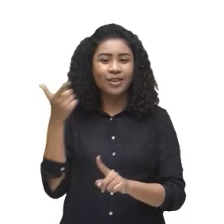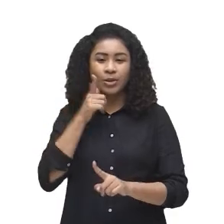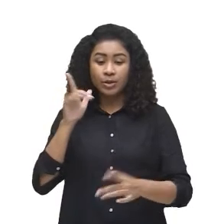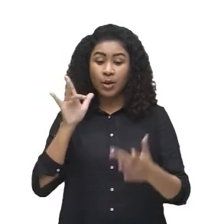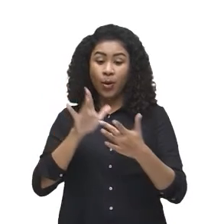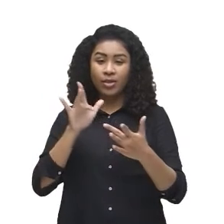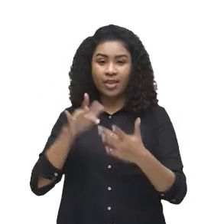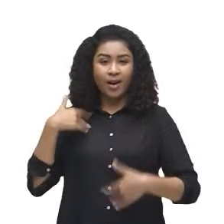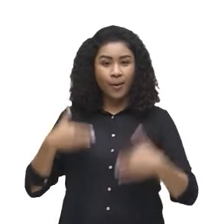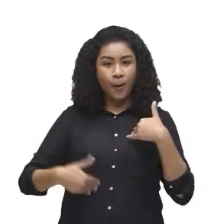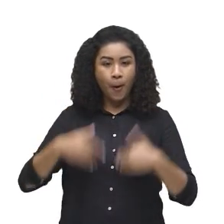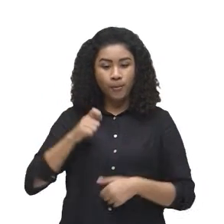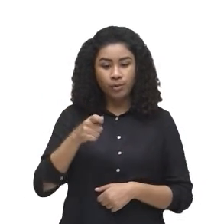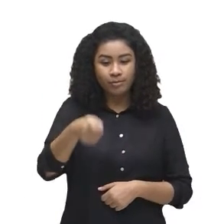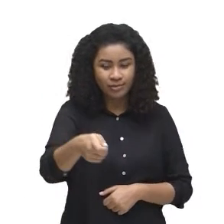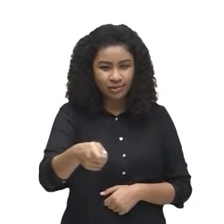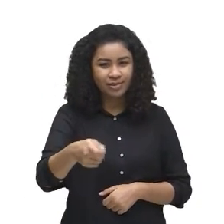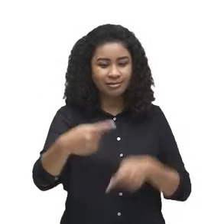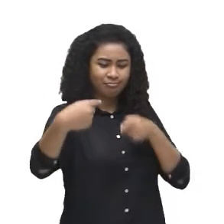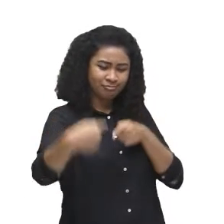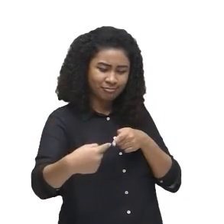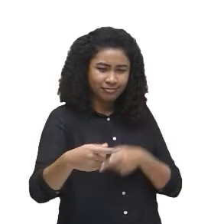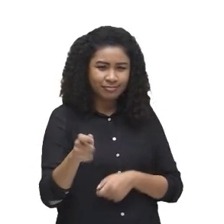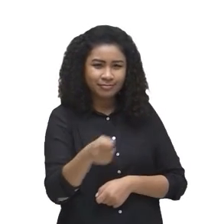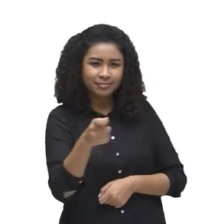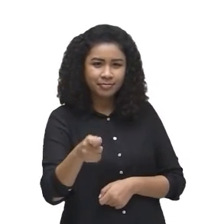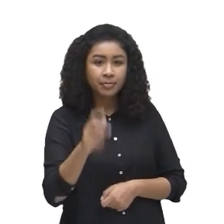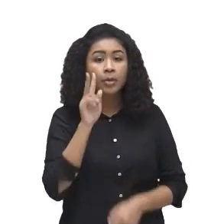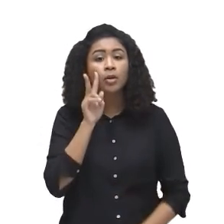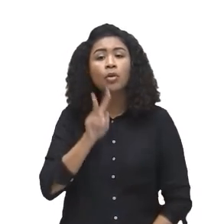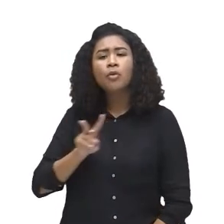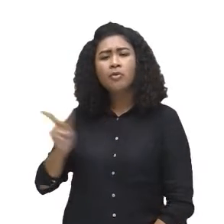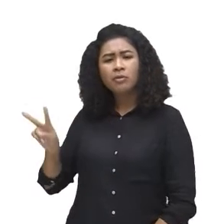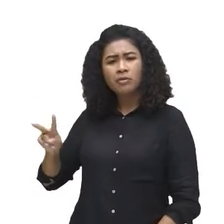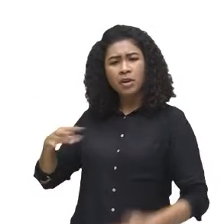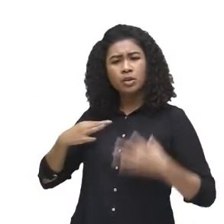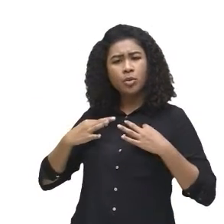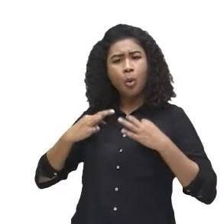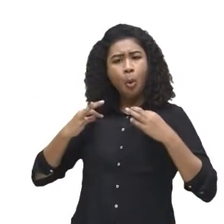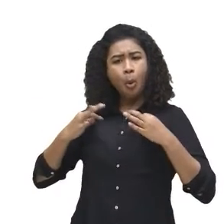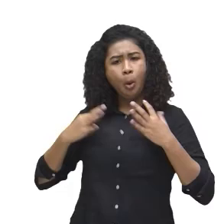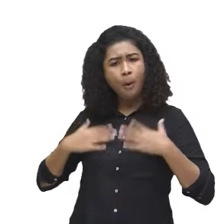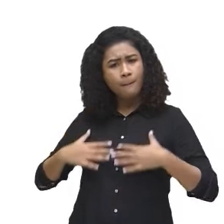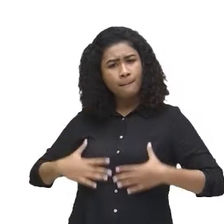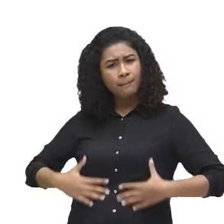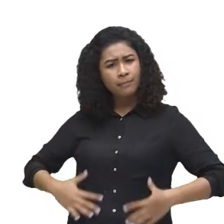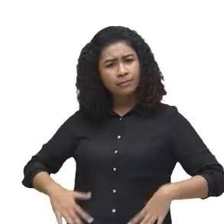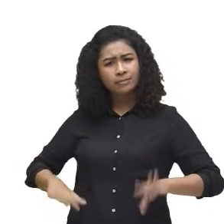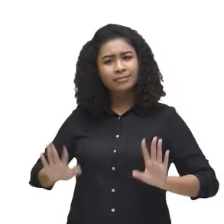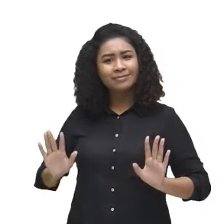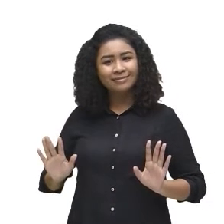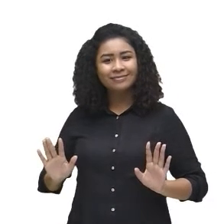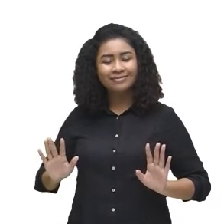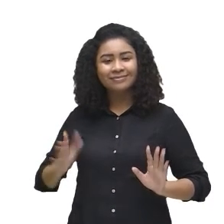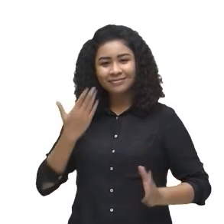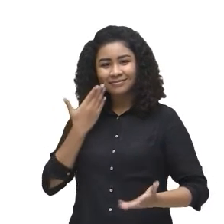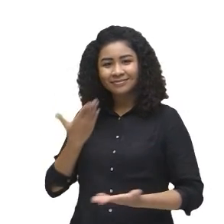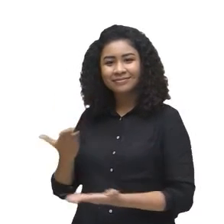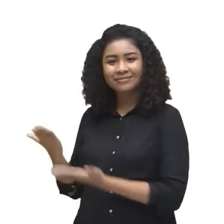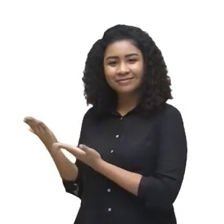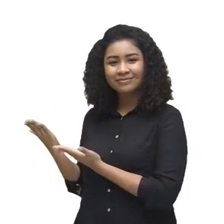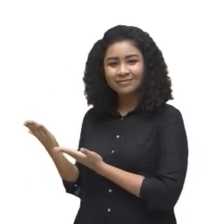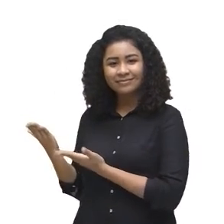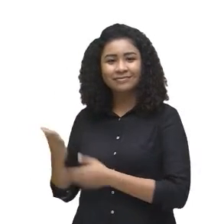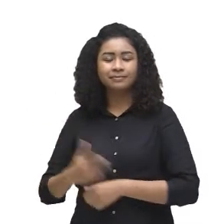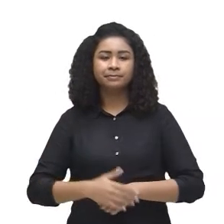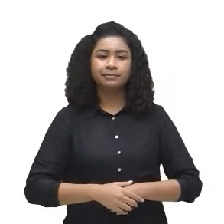aqui os trajes, né? A forma como os praticantes se vestem e utilizam as armas